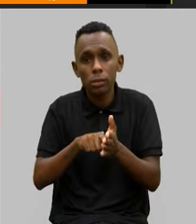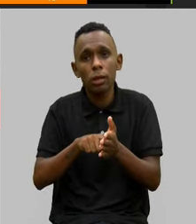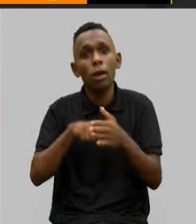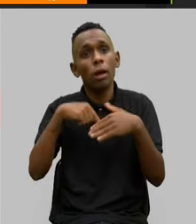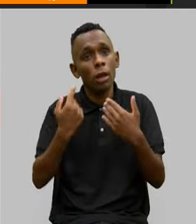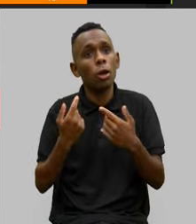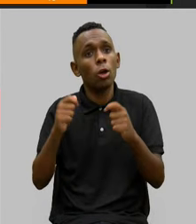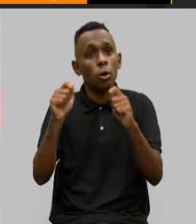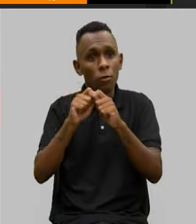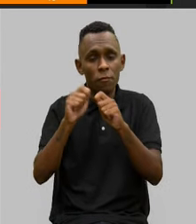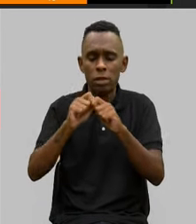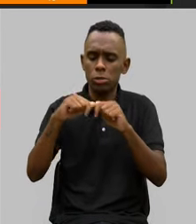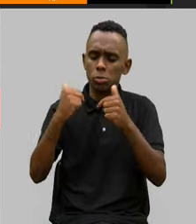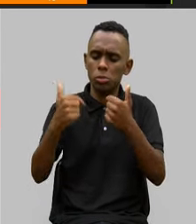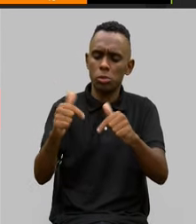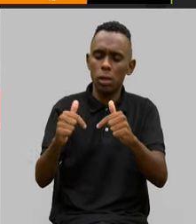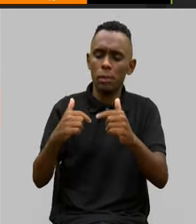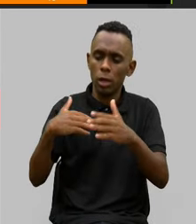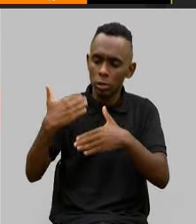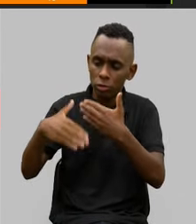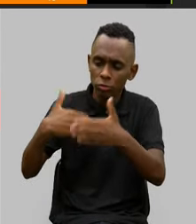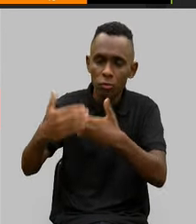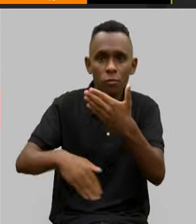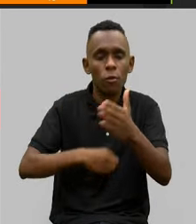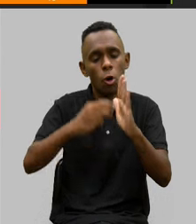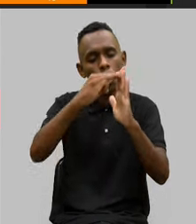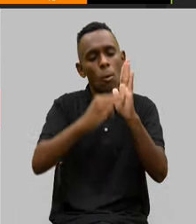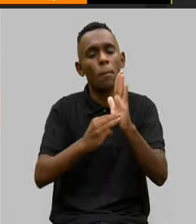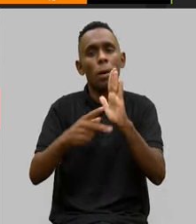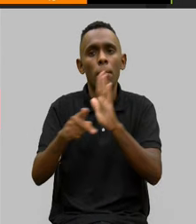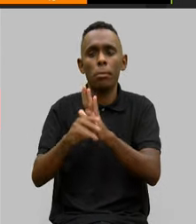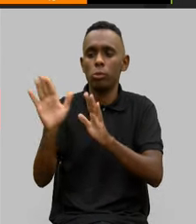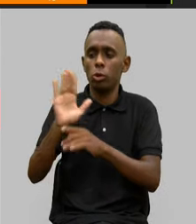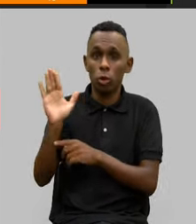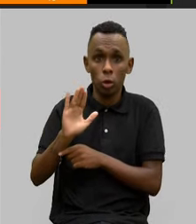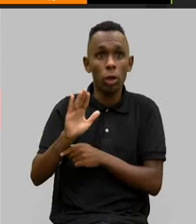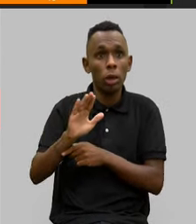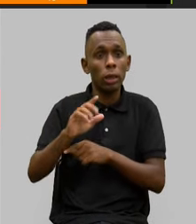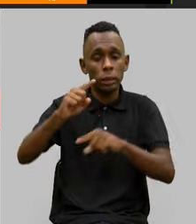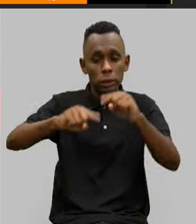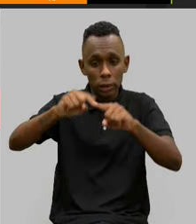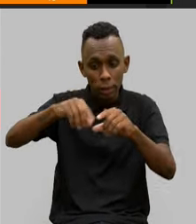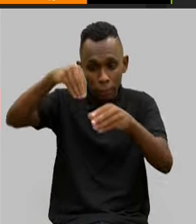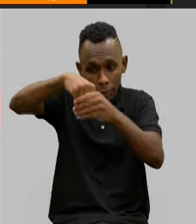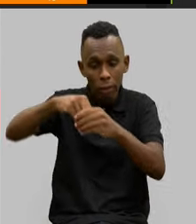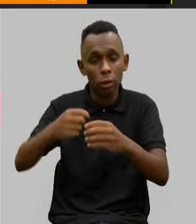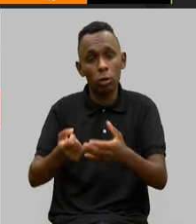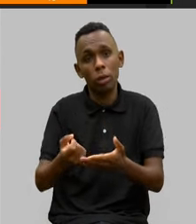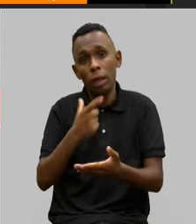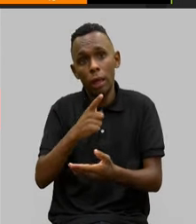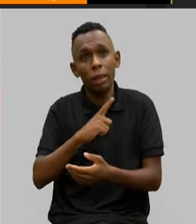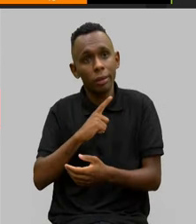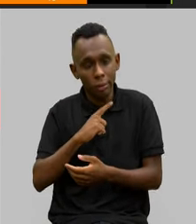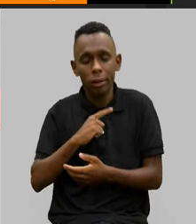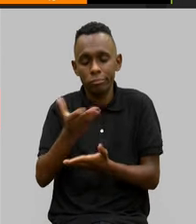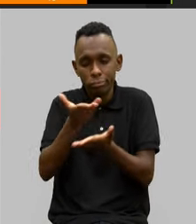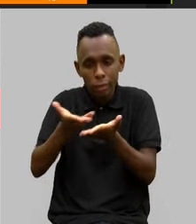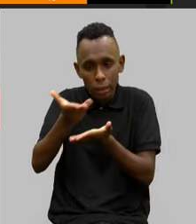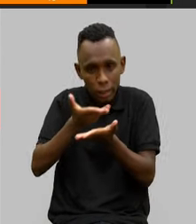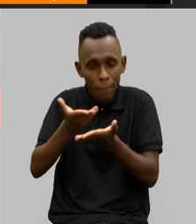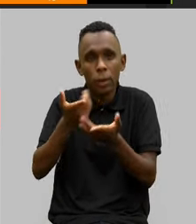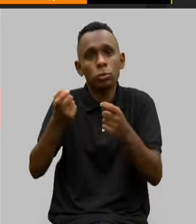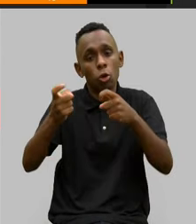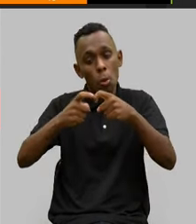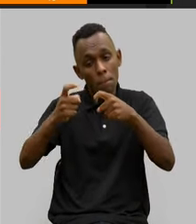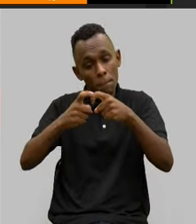que a gente fez esse trabalho desenvolvimento de metodologias para determinação de canabinoides em produtos à base de cannabis para fins medicinais tá então é